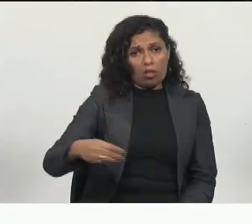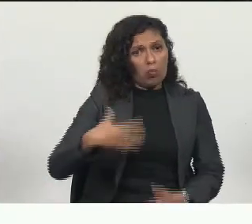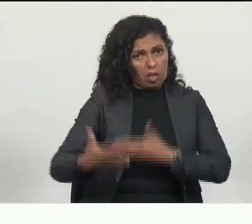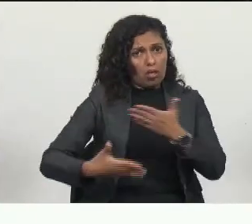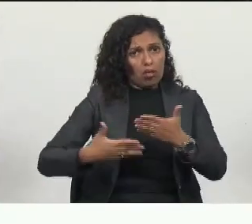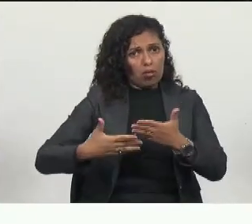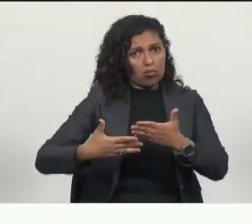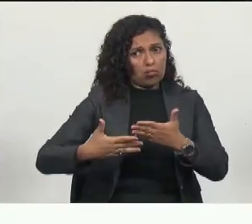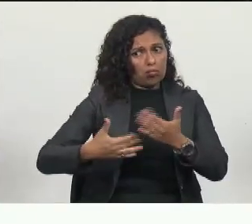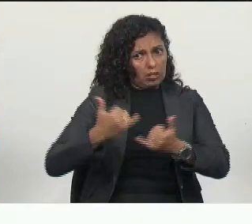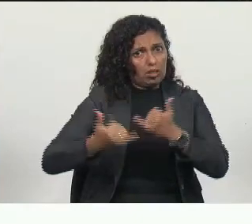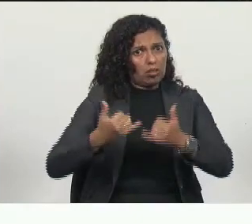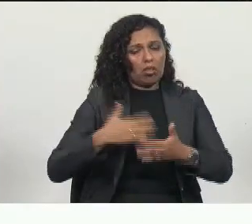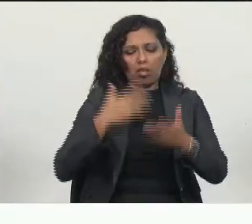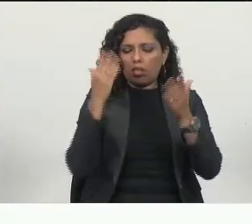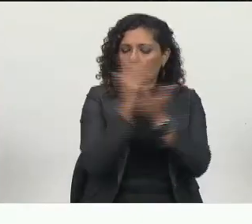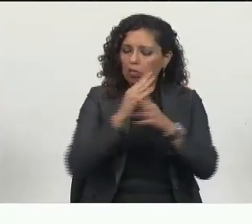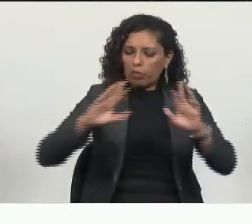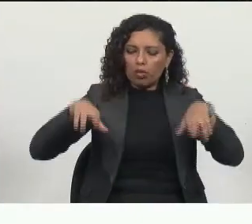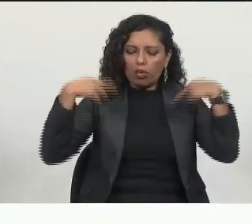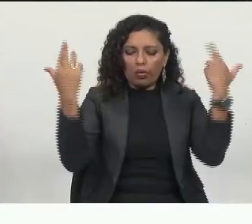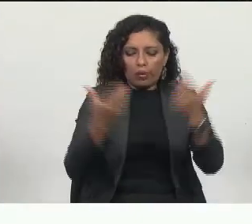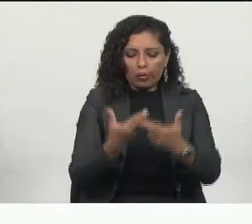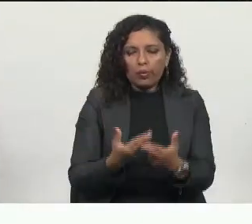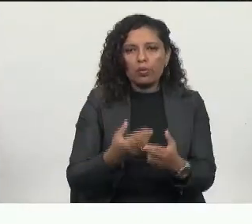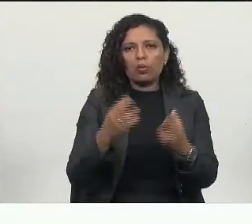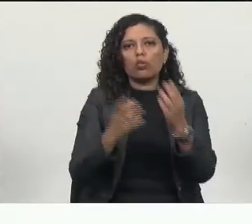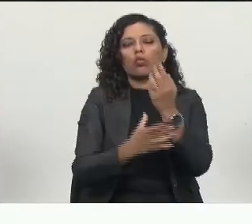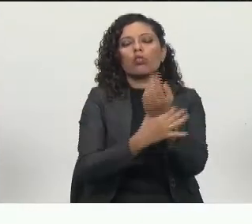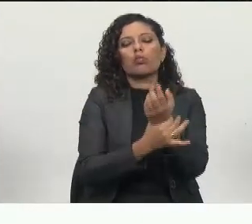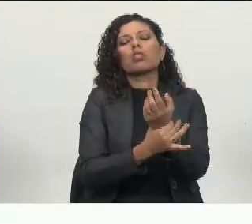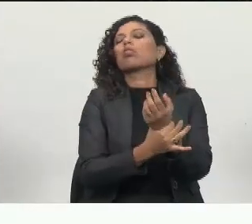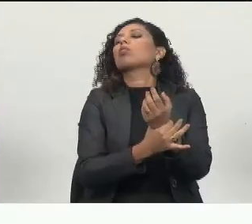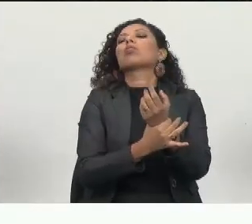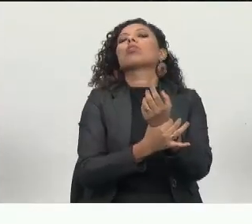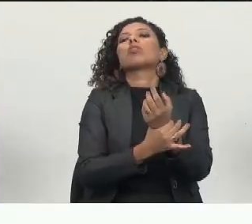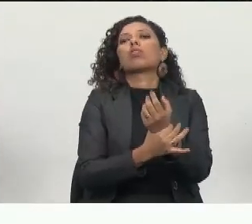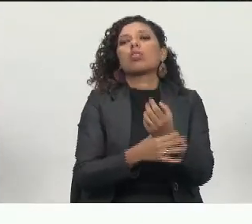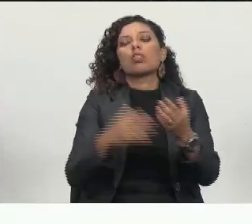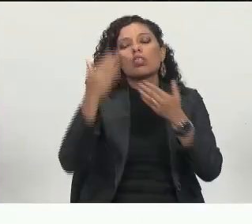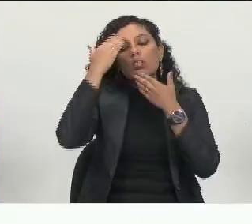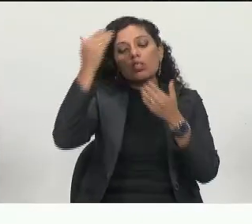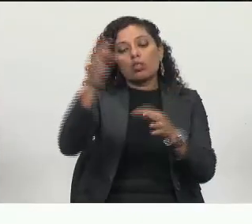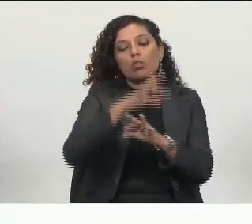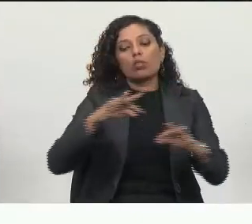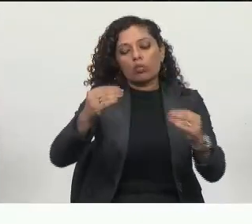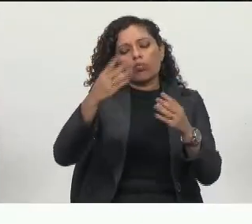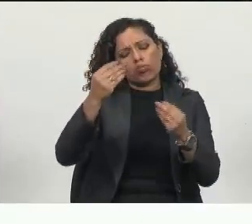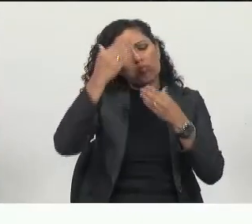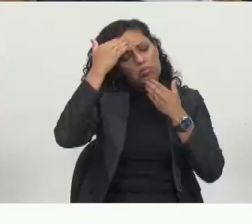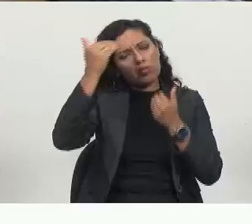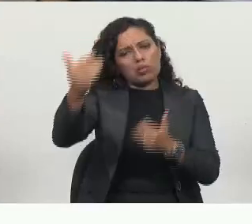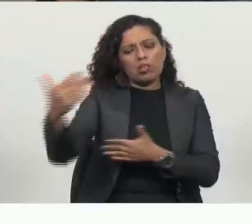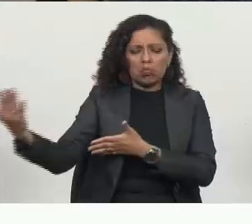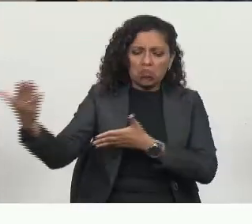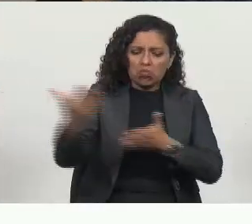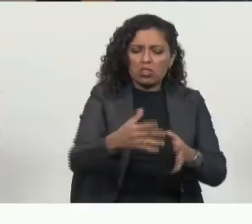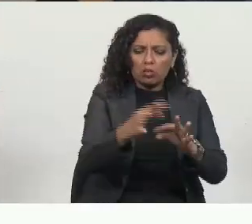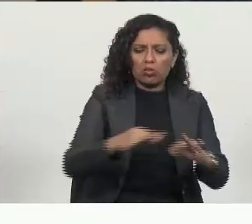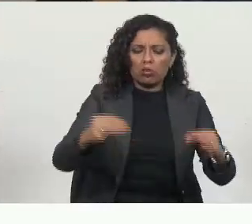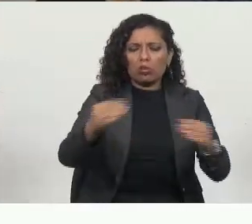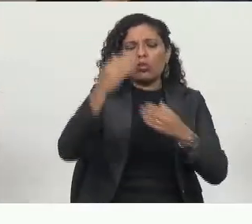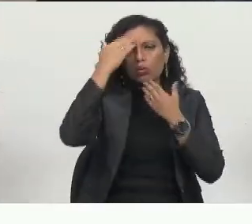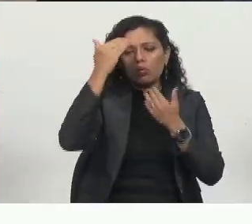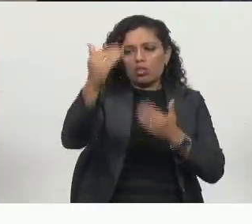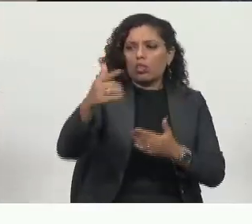a tratar, dou por encerrada a segunda audiência pública da Comissão de Segurança e Assuntos de Polícia, agradecendo a todos a presença. Muito obrigado pela presença de todos. Obrigado por você